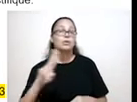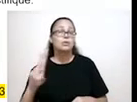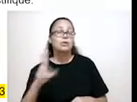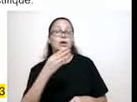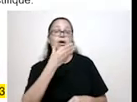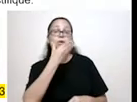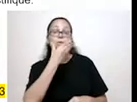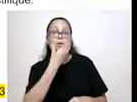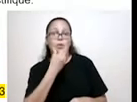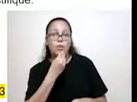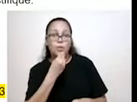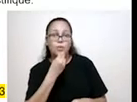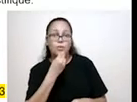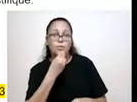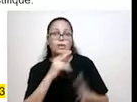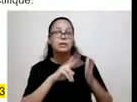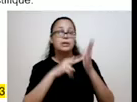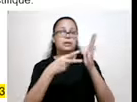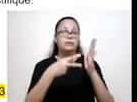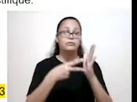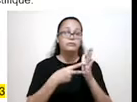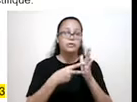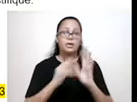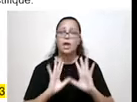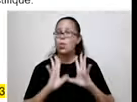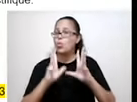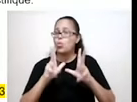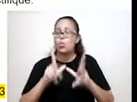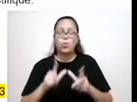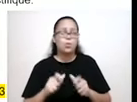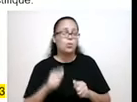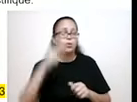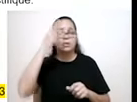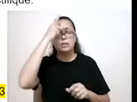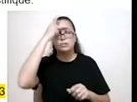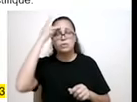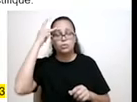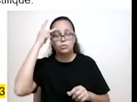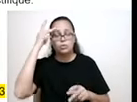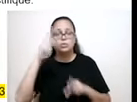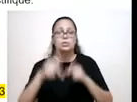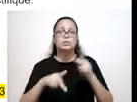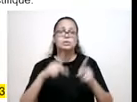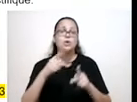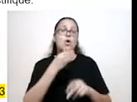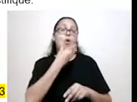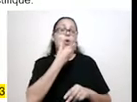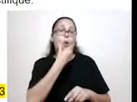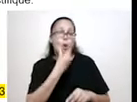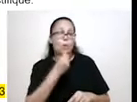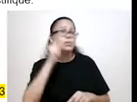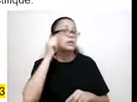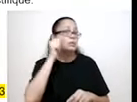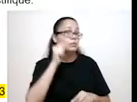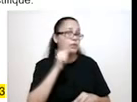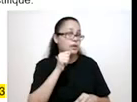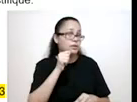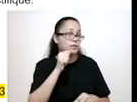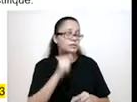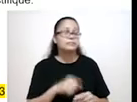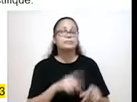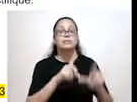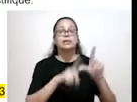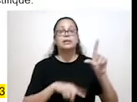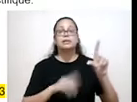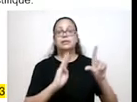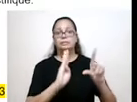texto se refere à humanidade, ou seja, a todos os seres humanos, homens e mulheres. Ok?